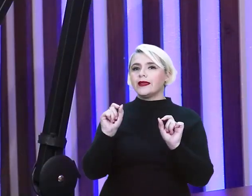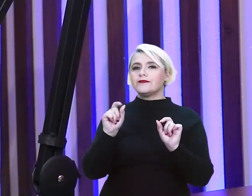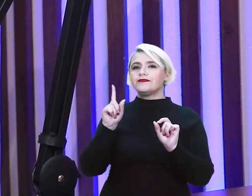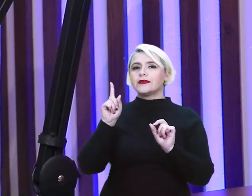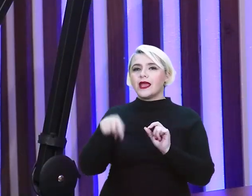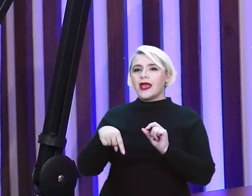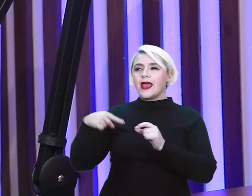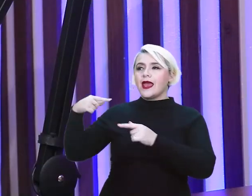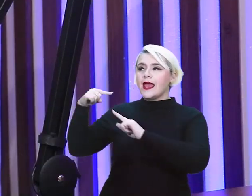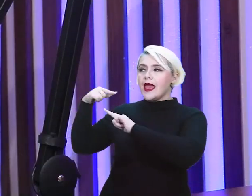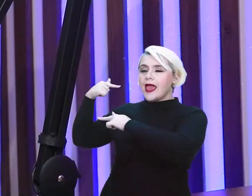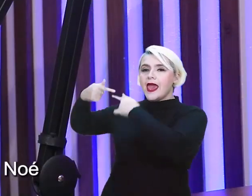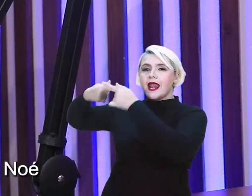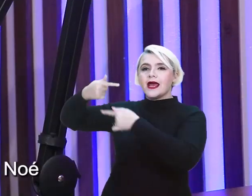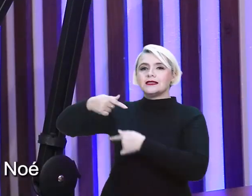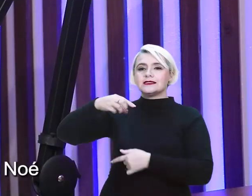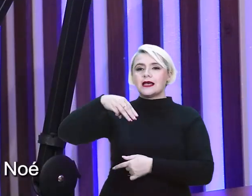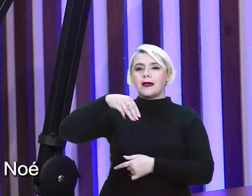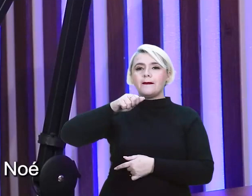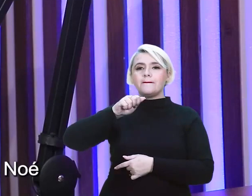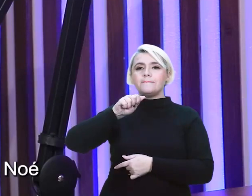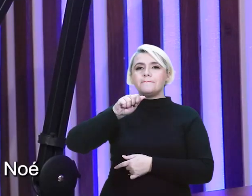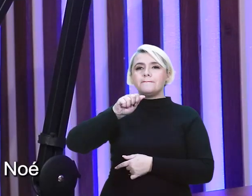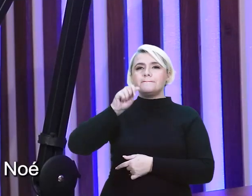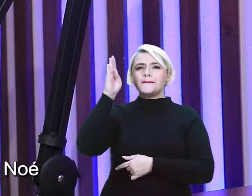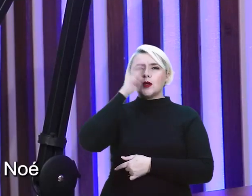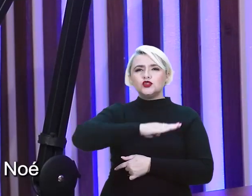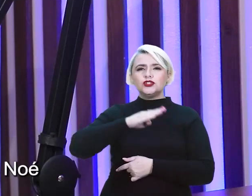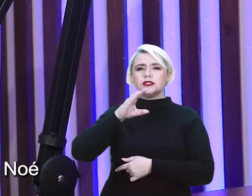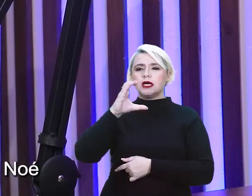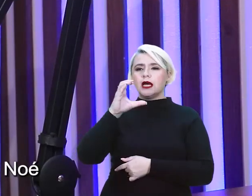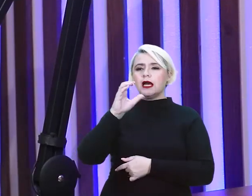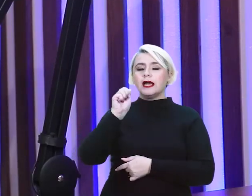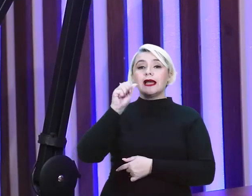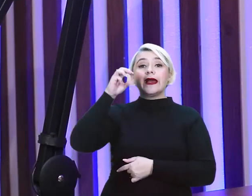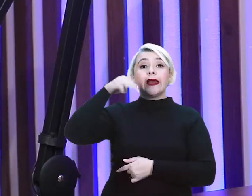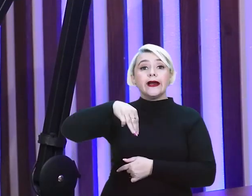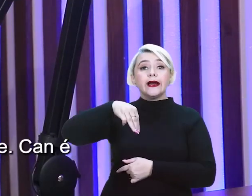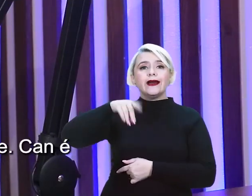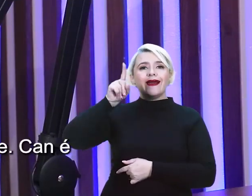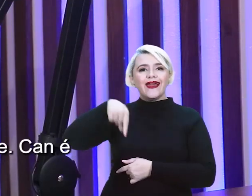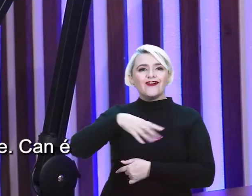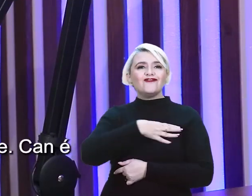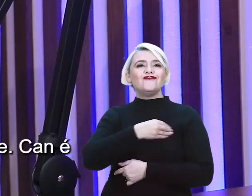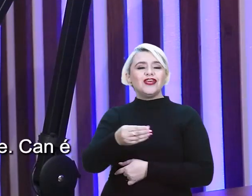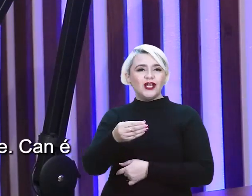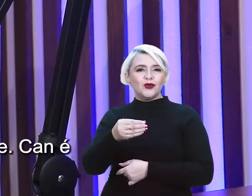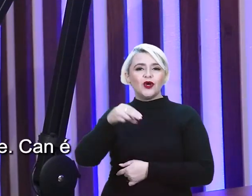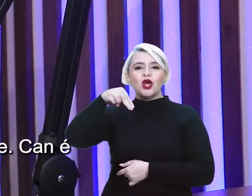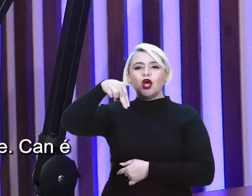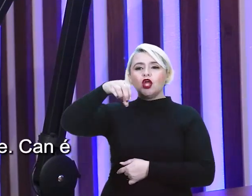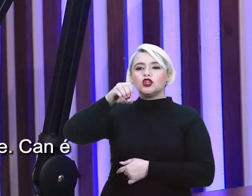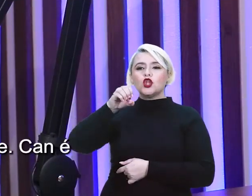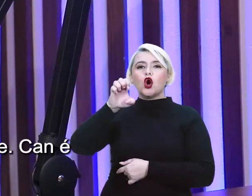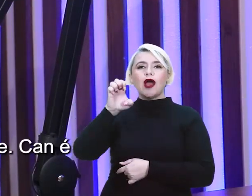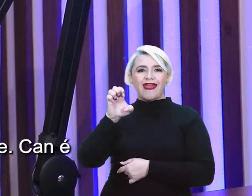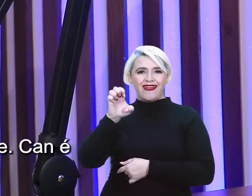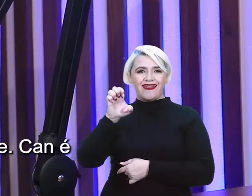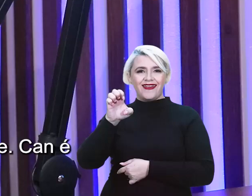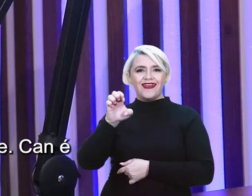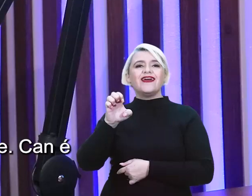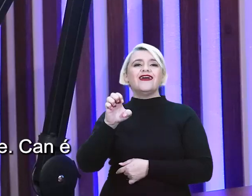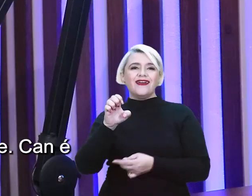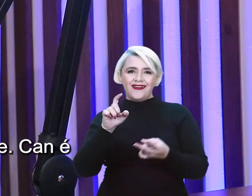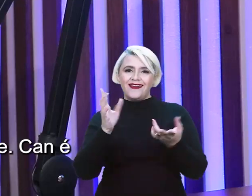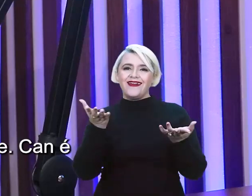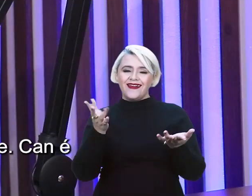maldita de Cã. Sim. Cã é o filho mais novo de Noé. O irmão de Sem e de